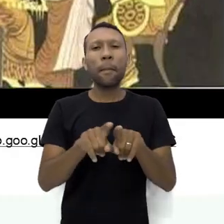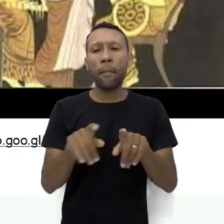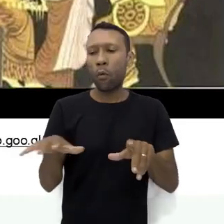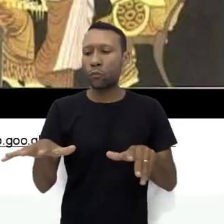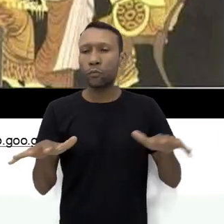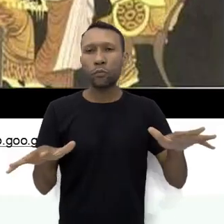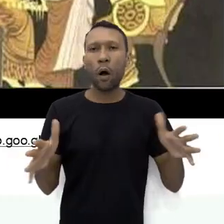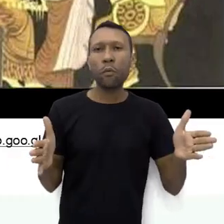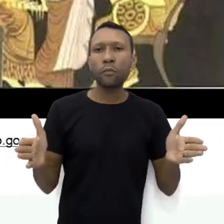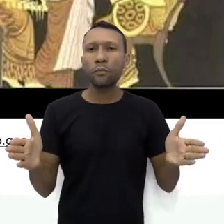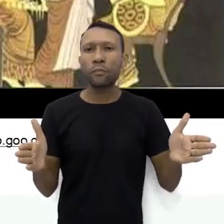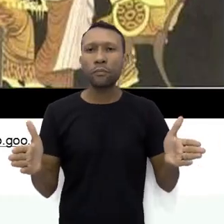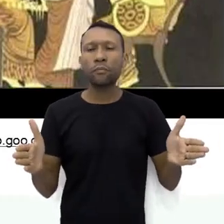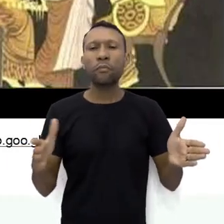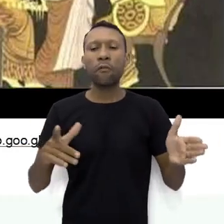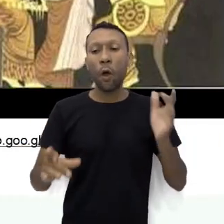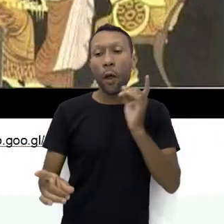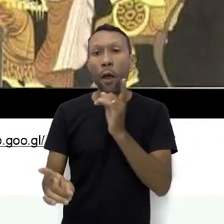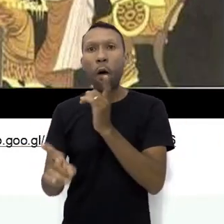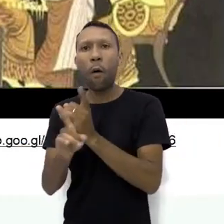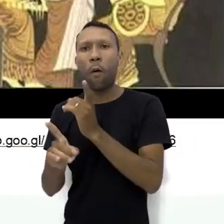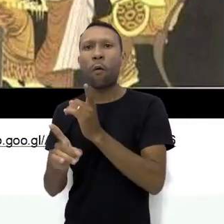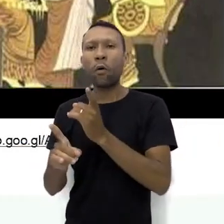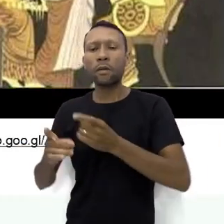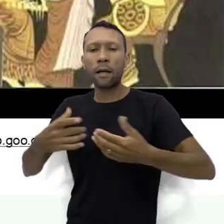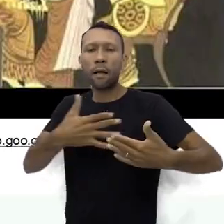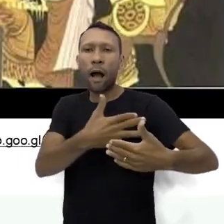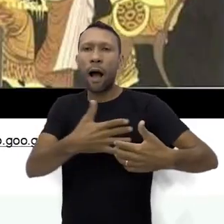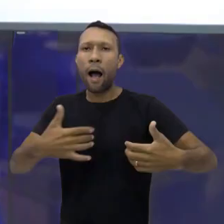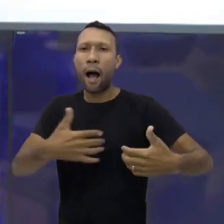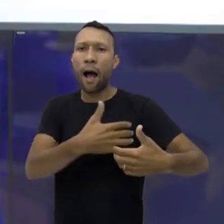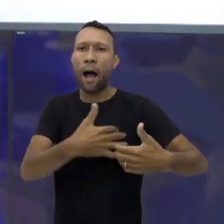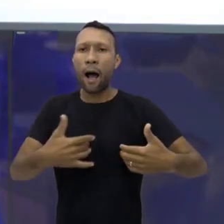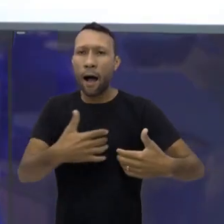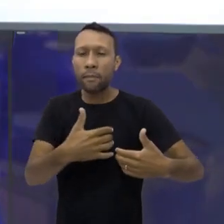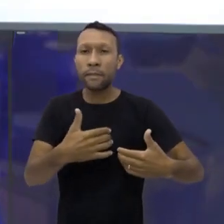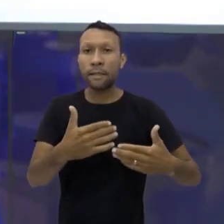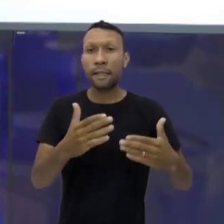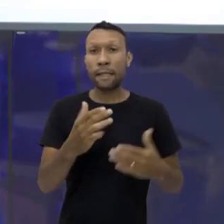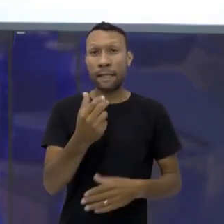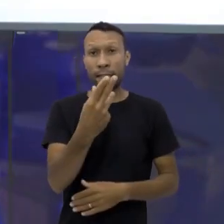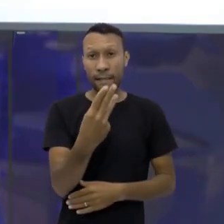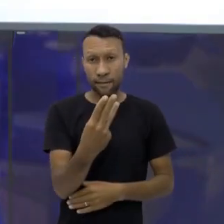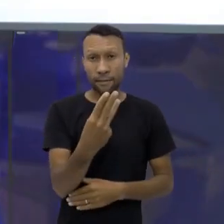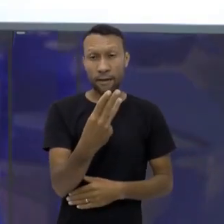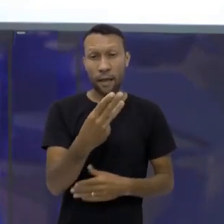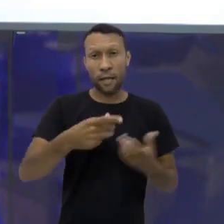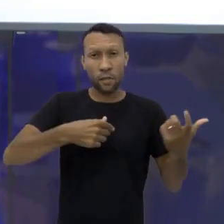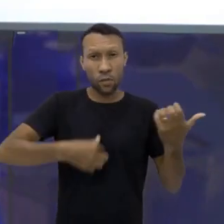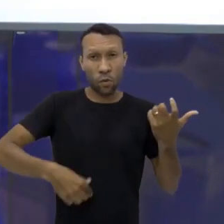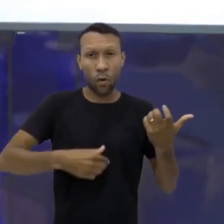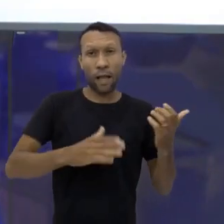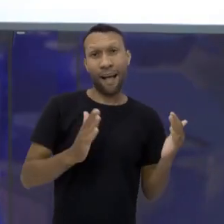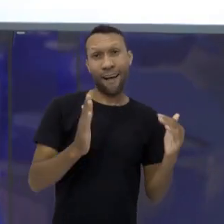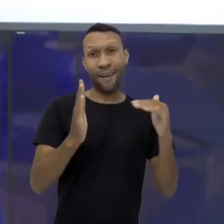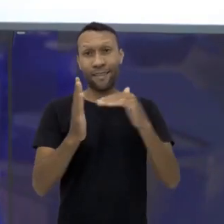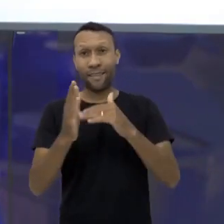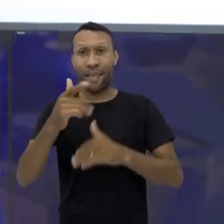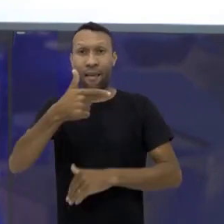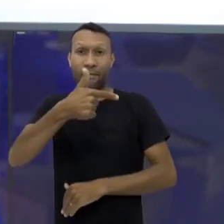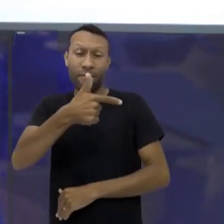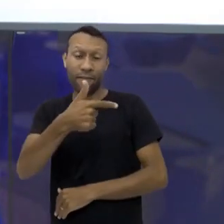período aqui foram encontradas harpas de 3 a 20 cordas. Na região onde os sumérios viviam, estimam-se que